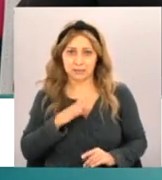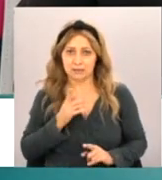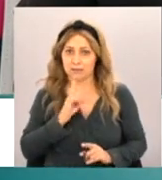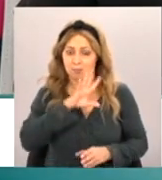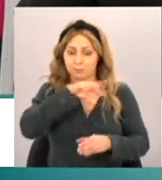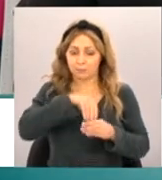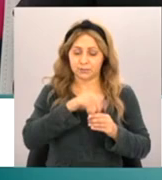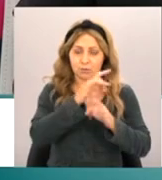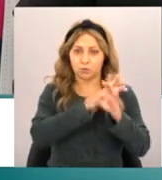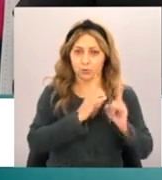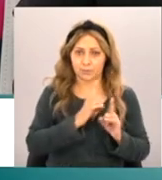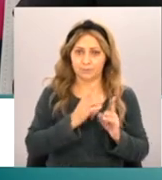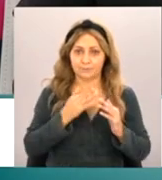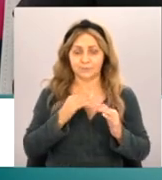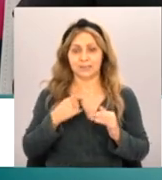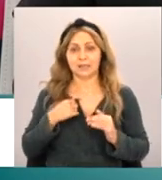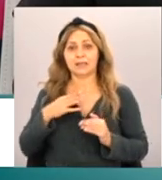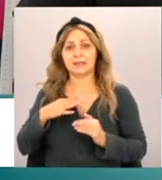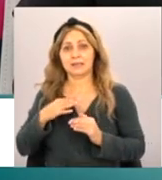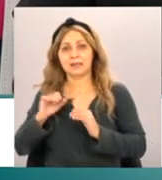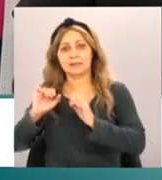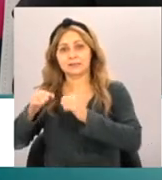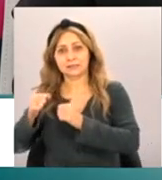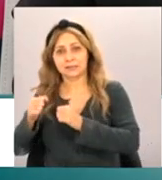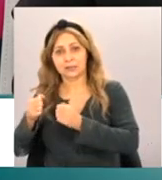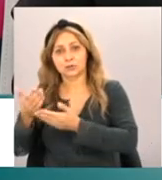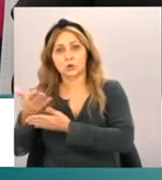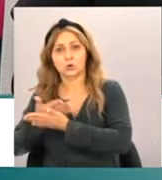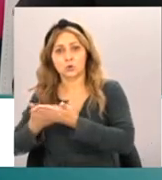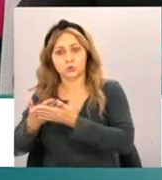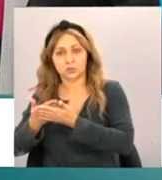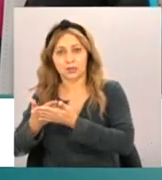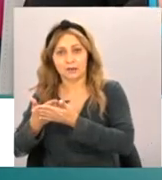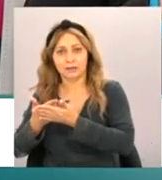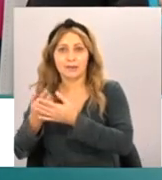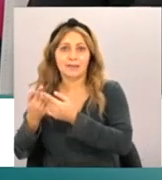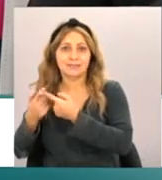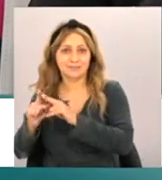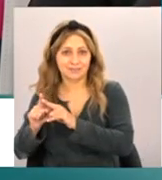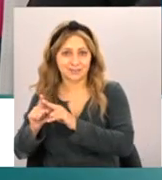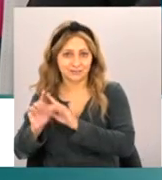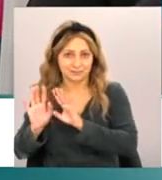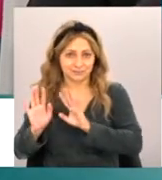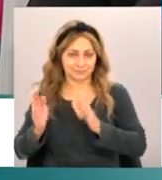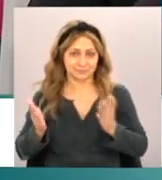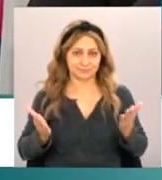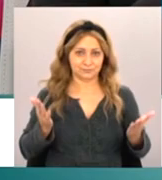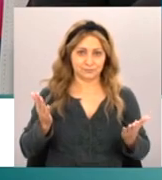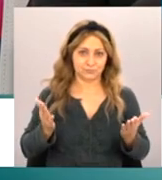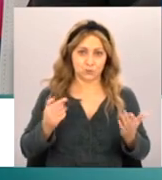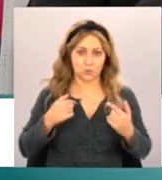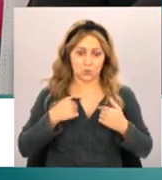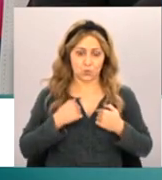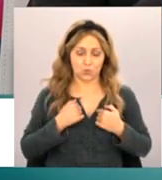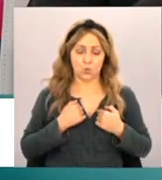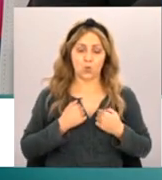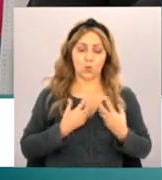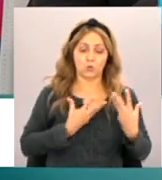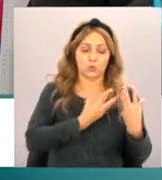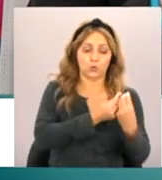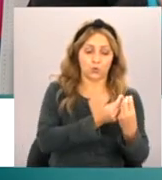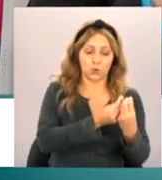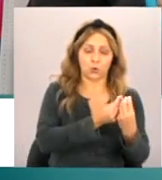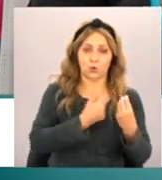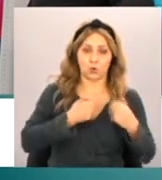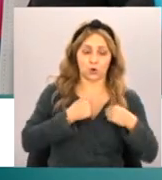Europeia o que é diferente procurar renegociar para Estados avançados vamos entender o serviço Ou seja é diferente de termos um tratado nosso bilateral com outro